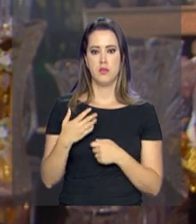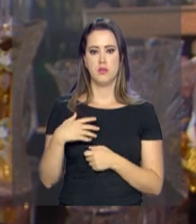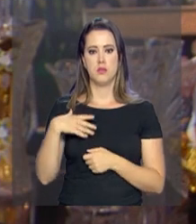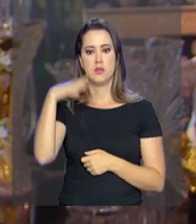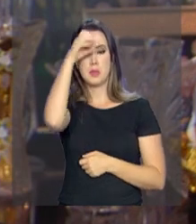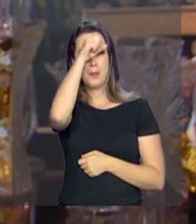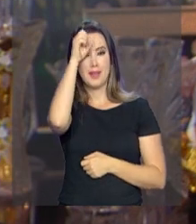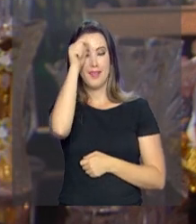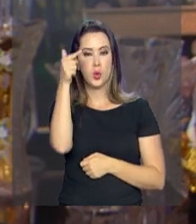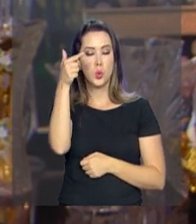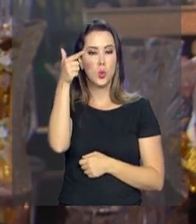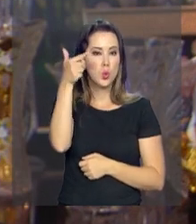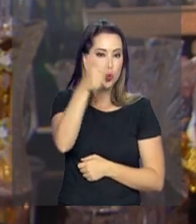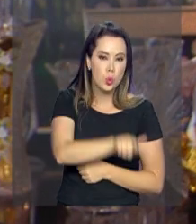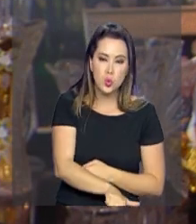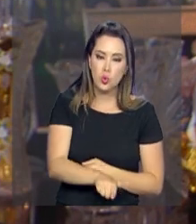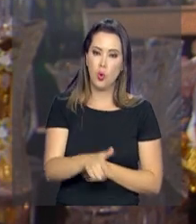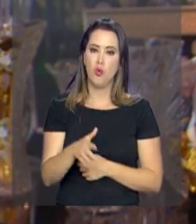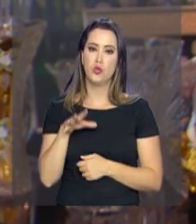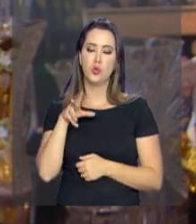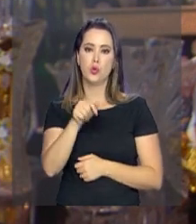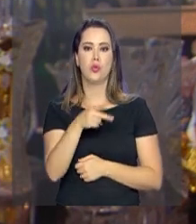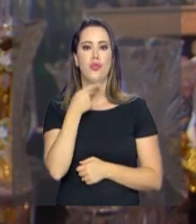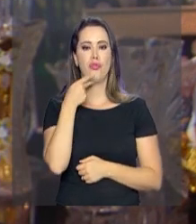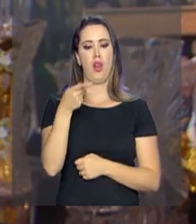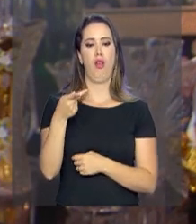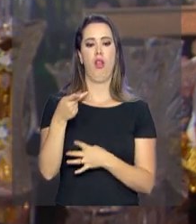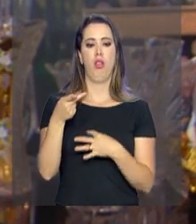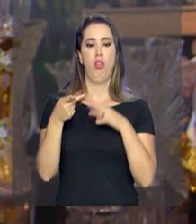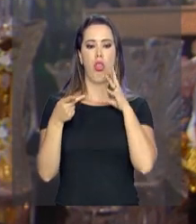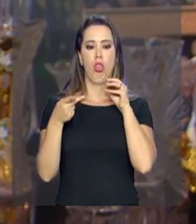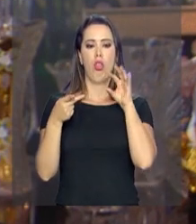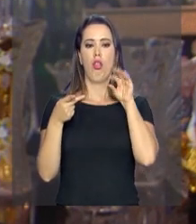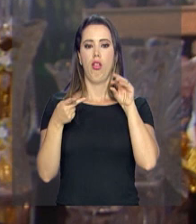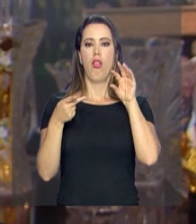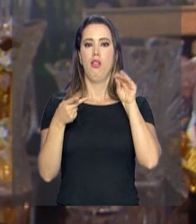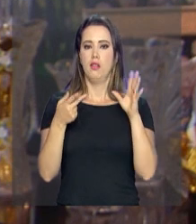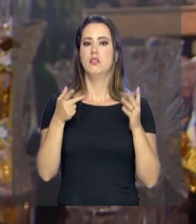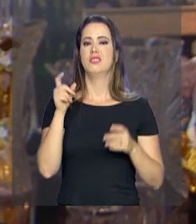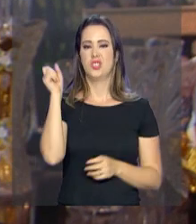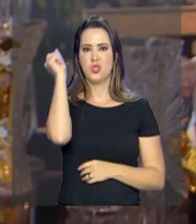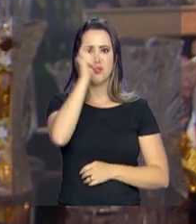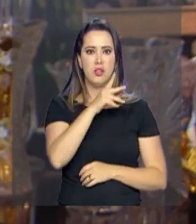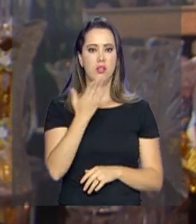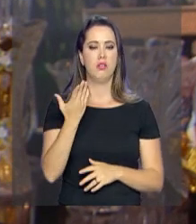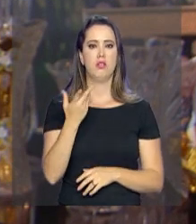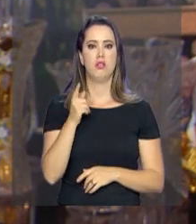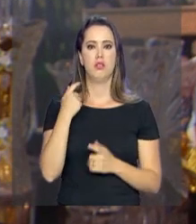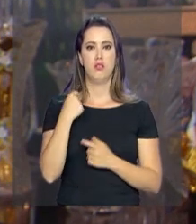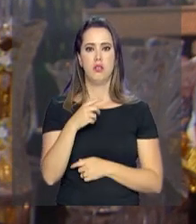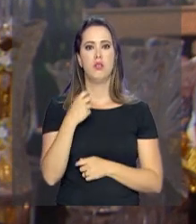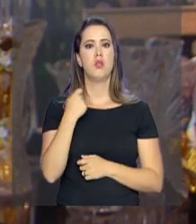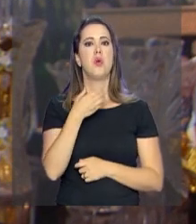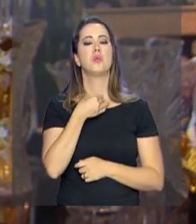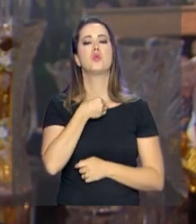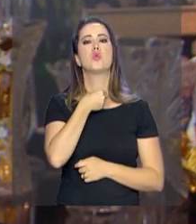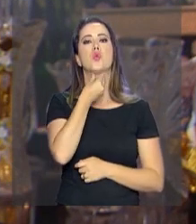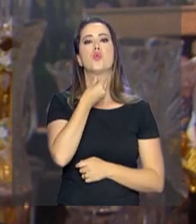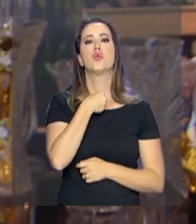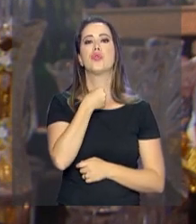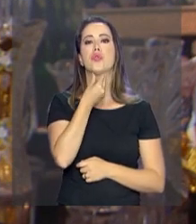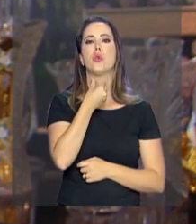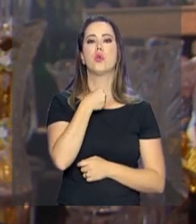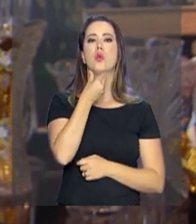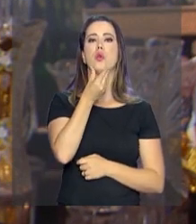tudo que reaprender a falar eu tive que faz ia faz fone audiologia